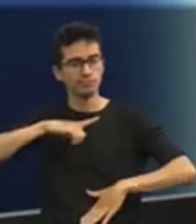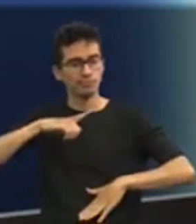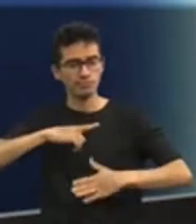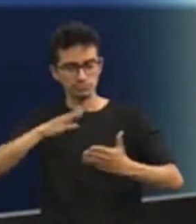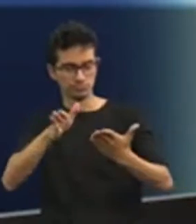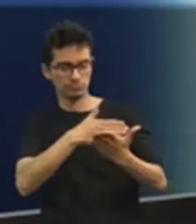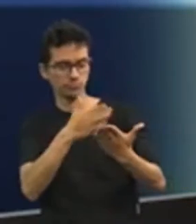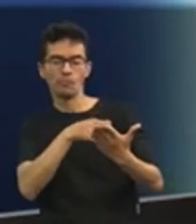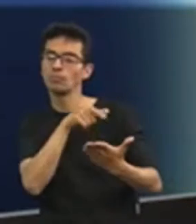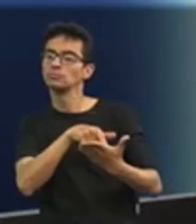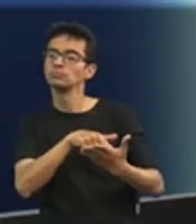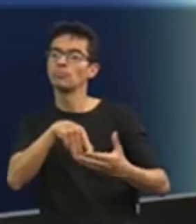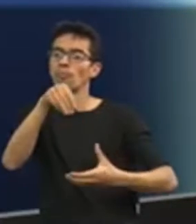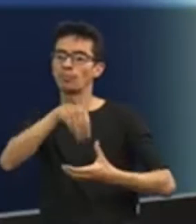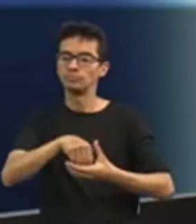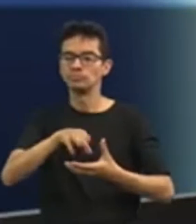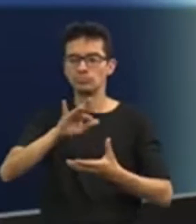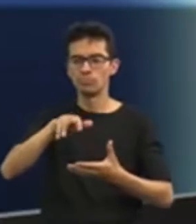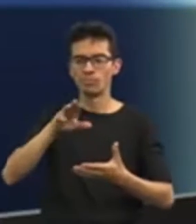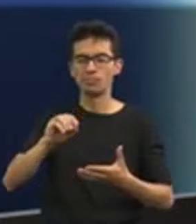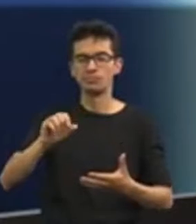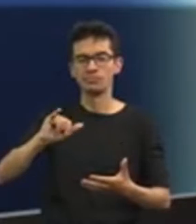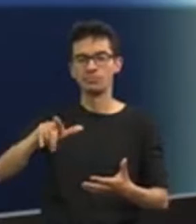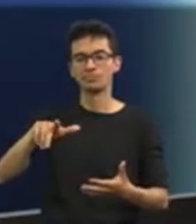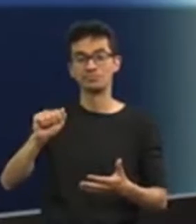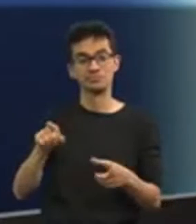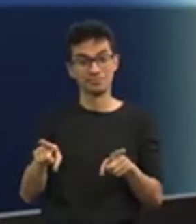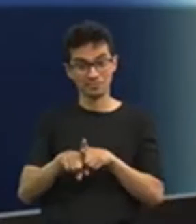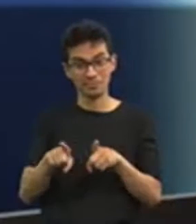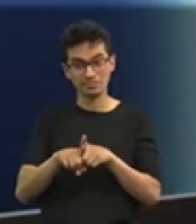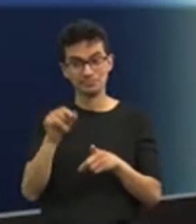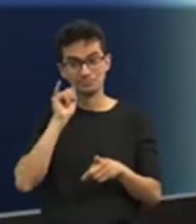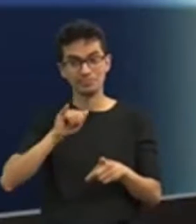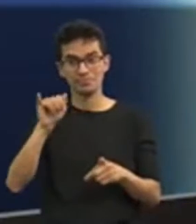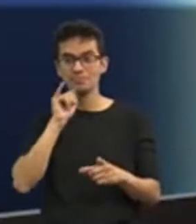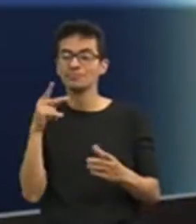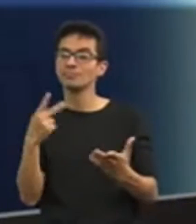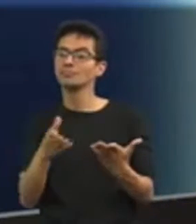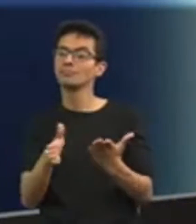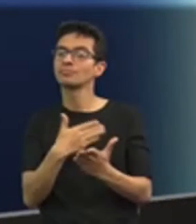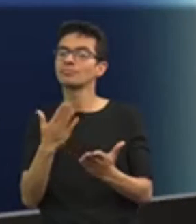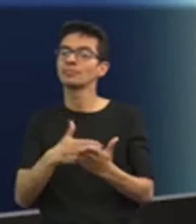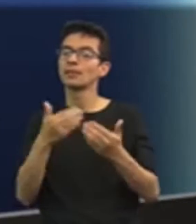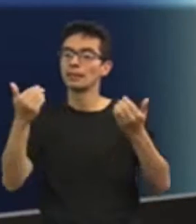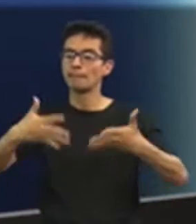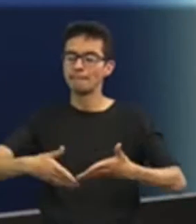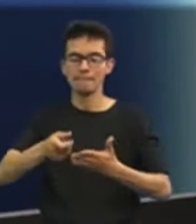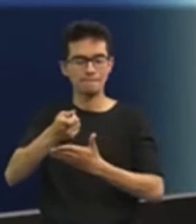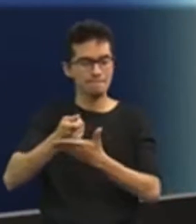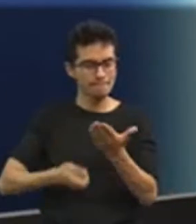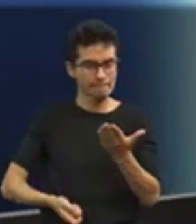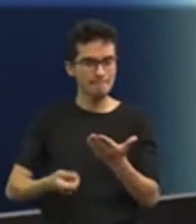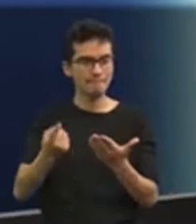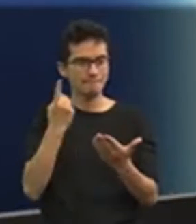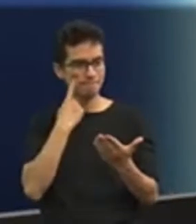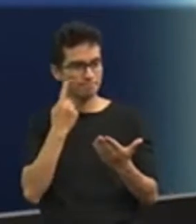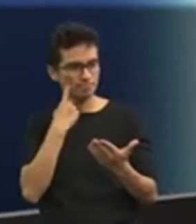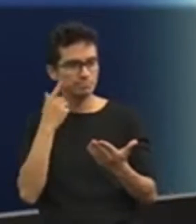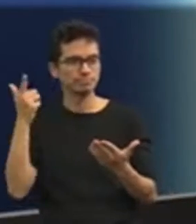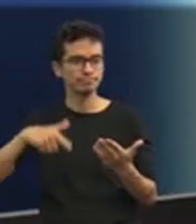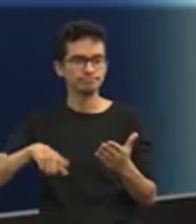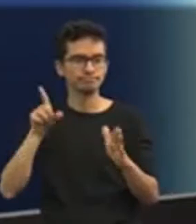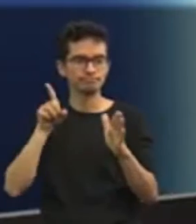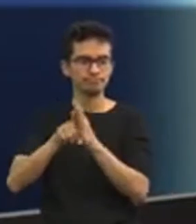dentro do livro tenho o Raimundo Silva também estourando narrador da história do livro que ele vai escrever também então vamos